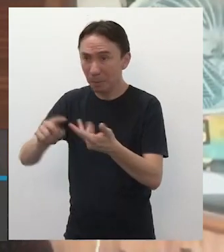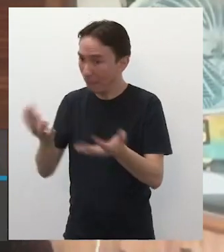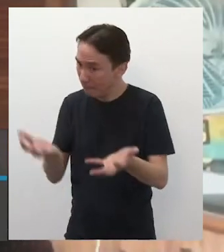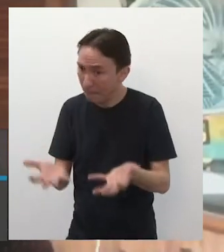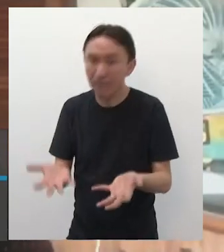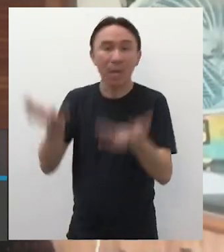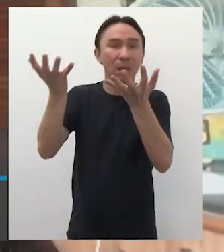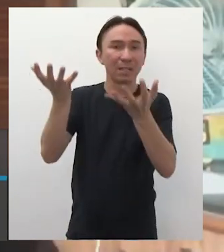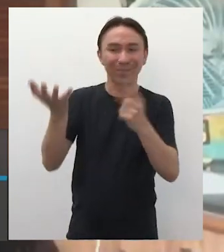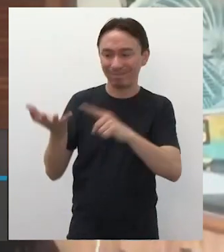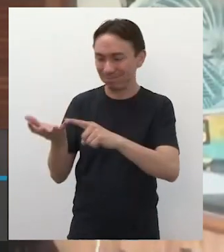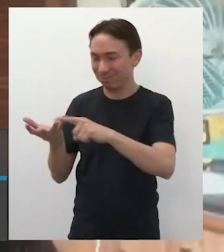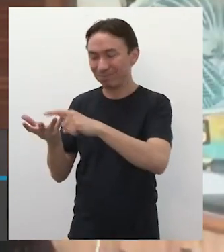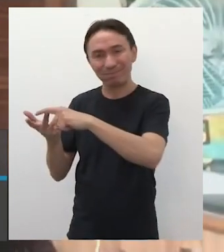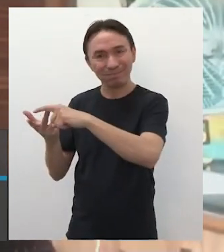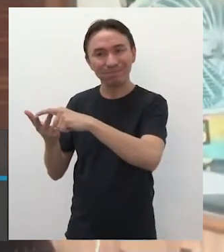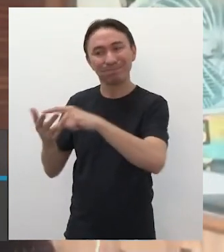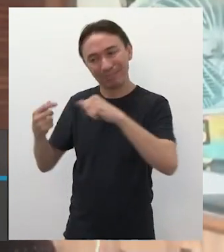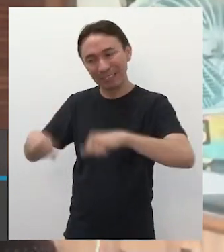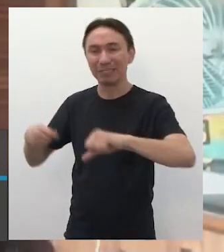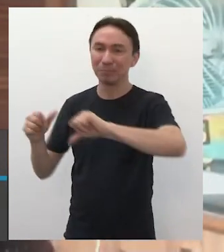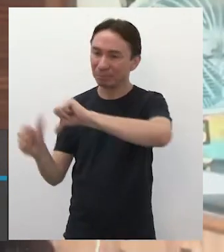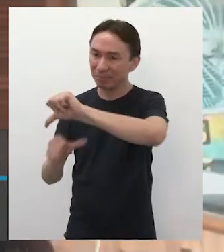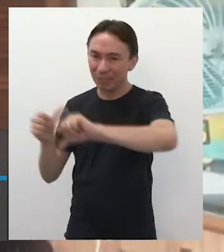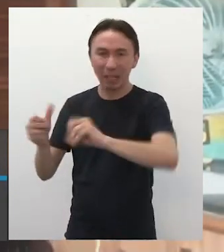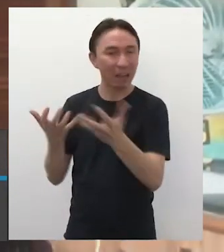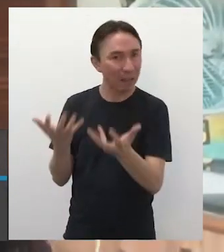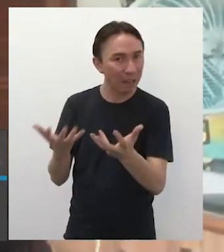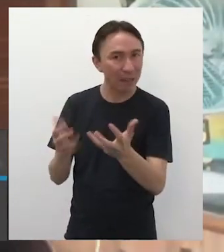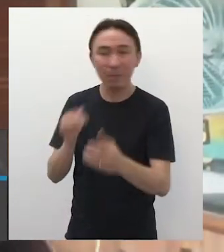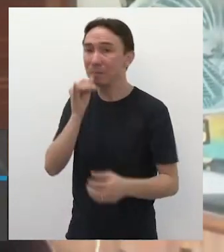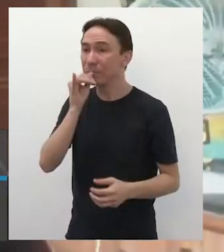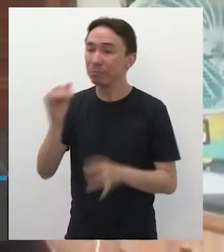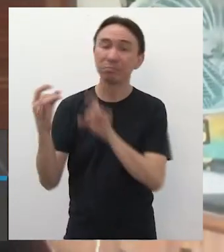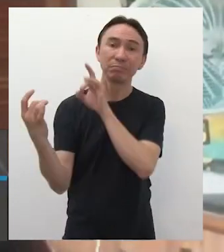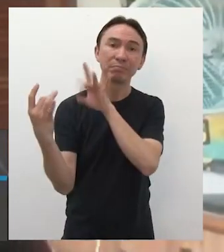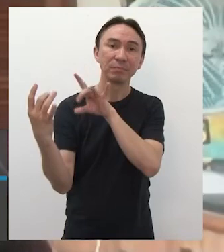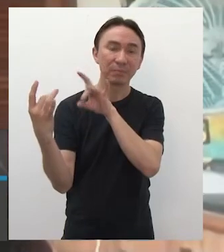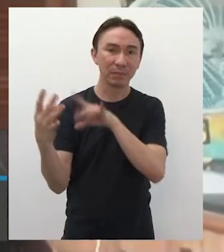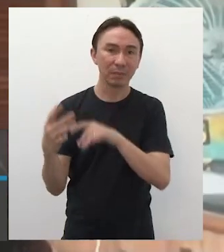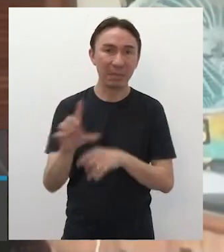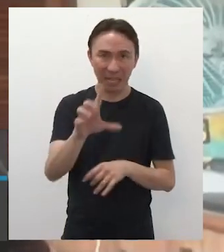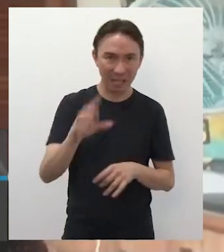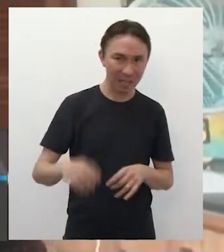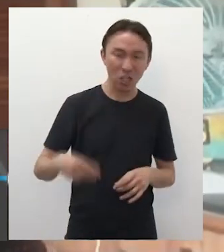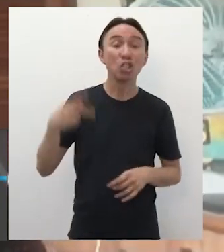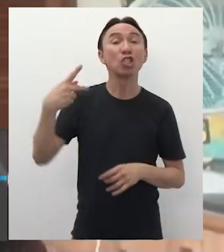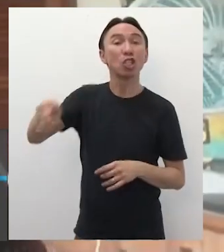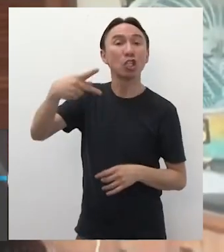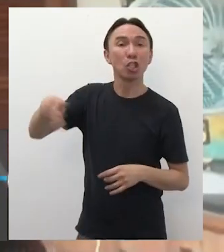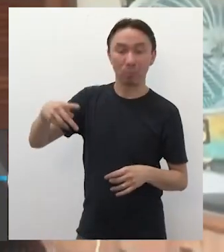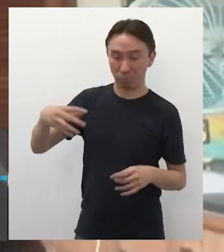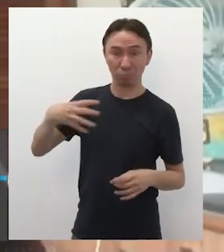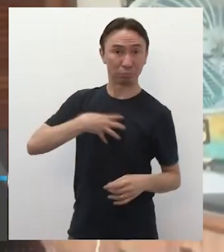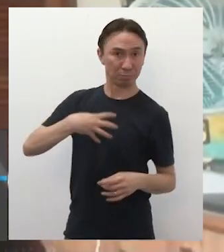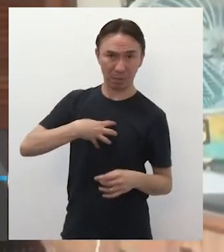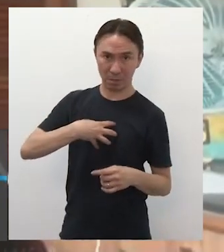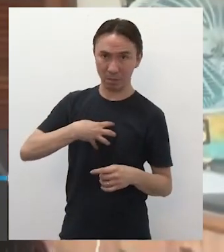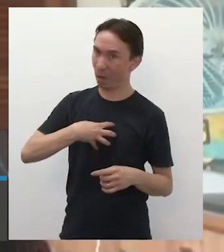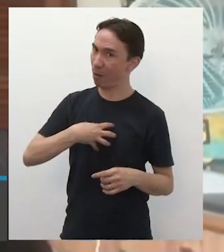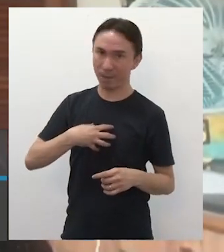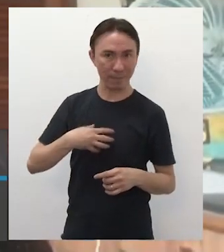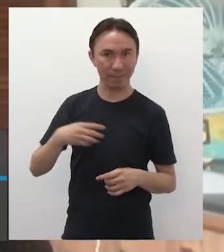isso não tem a ver com a personalidade, mas tem a ver com a atitude da pessoa. Só assim a gente se afasta do